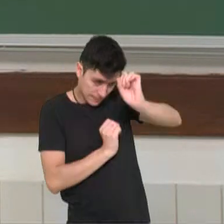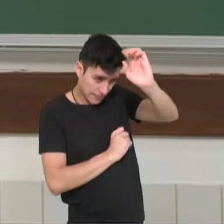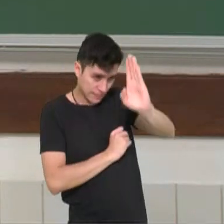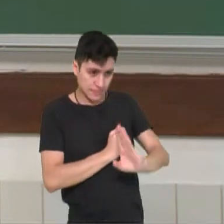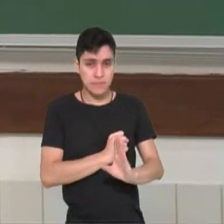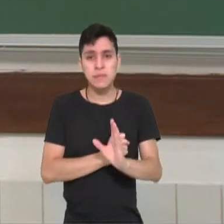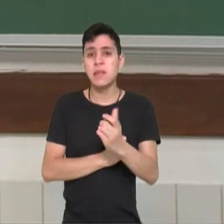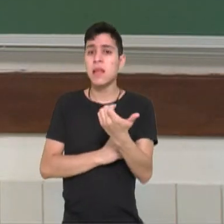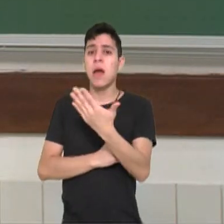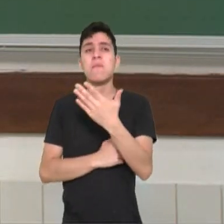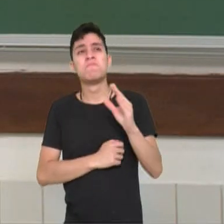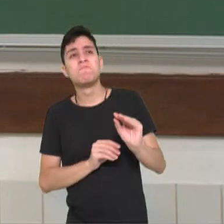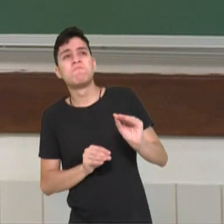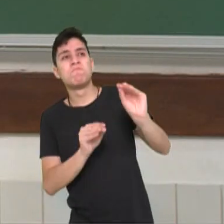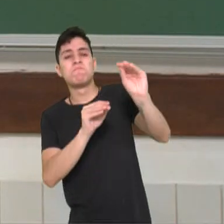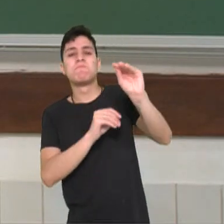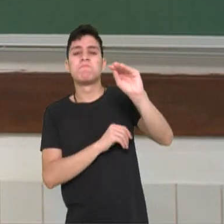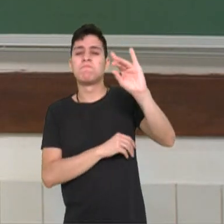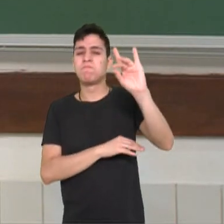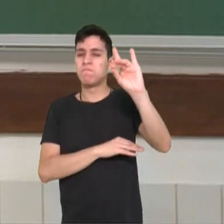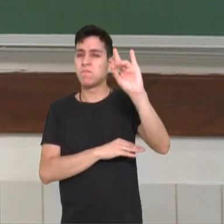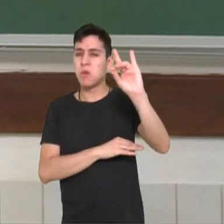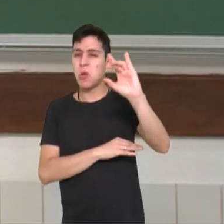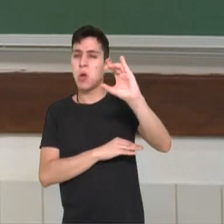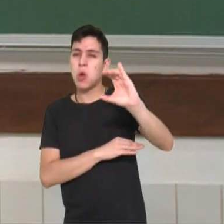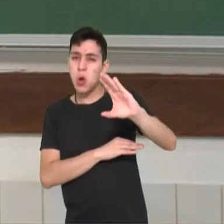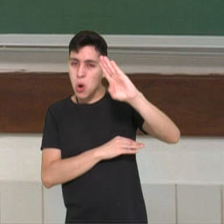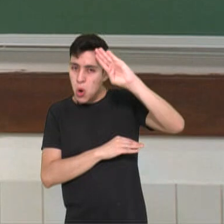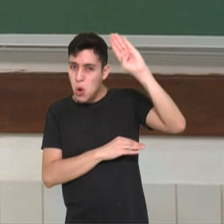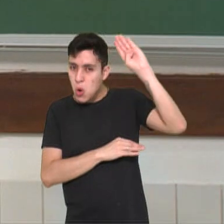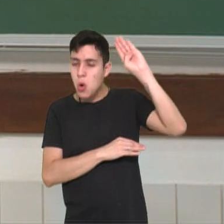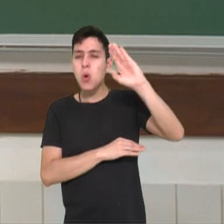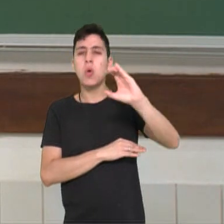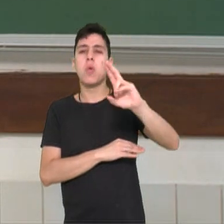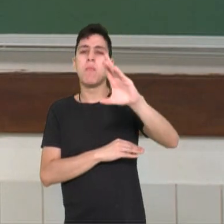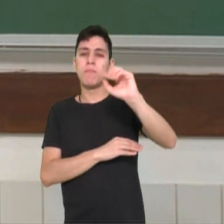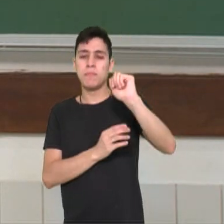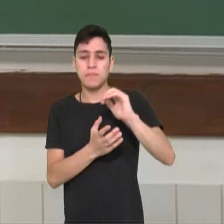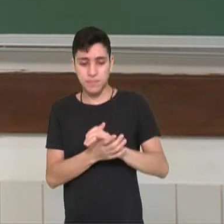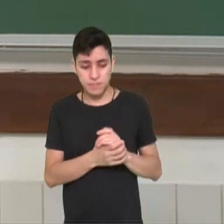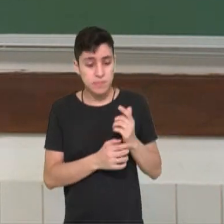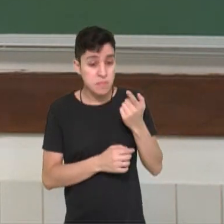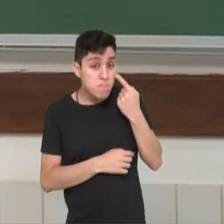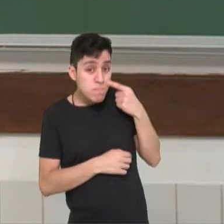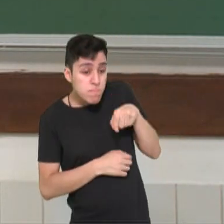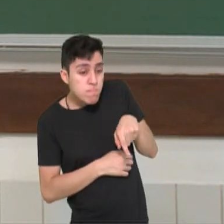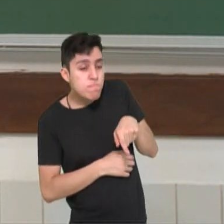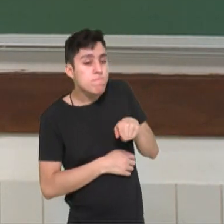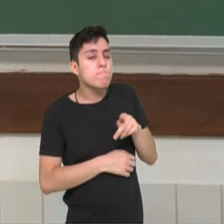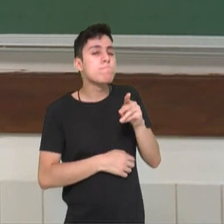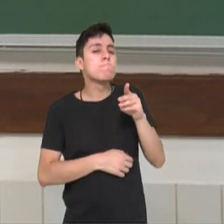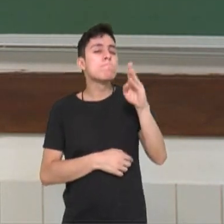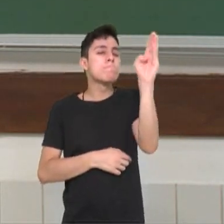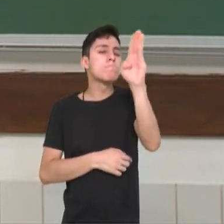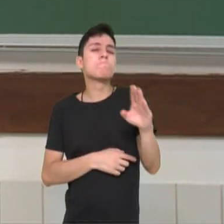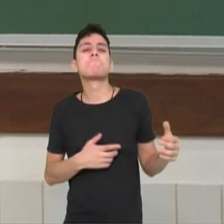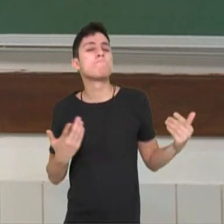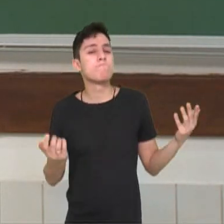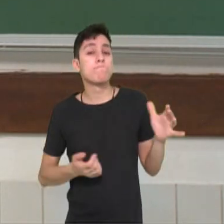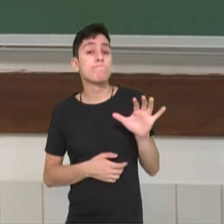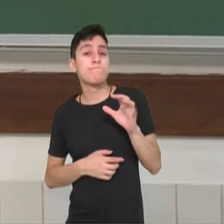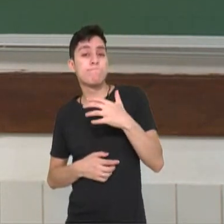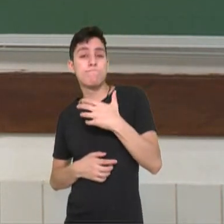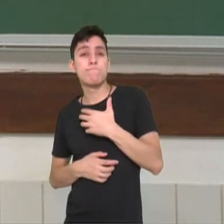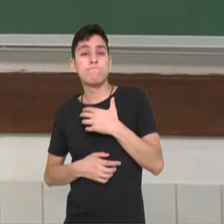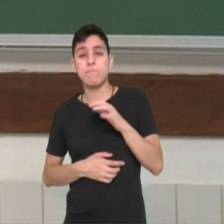de Cuba e muitos aqui para o Brasil. E a gente vai ver que no Brasil, a Bahia vai ser o lugar onde a maioria dessa